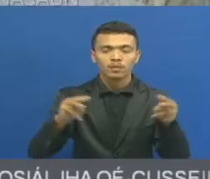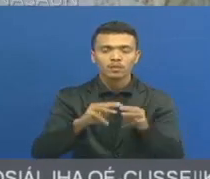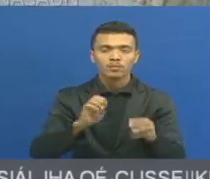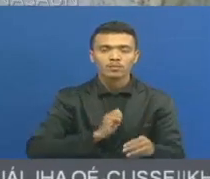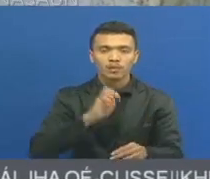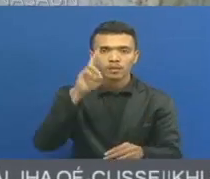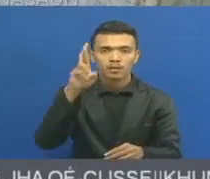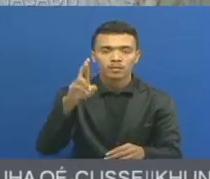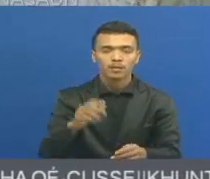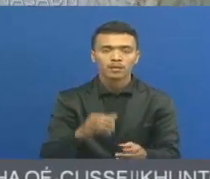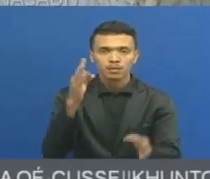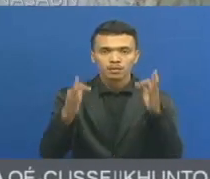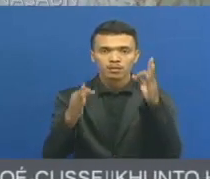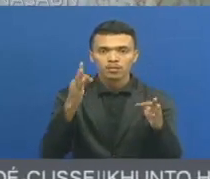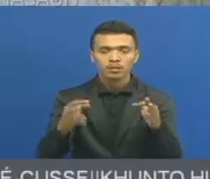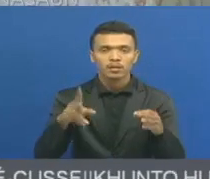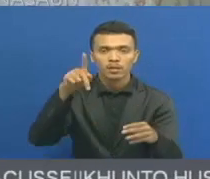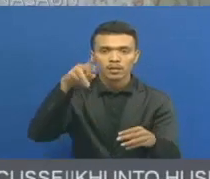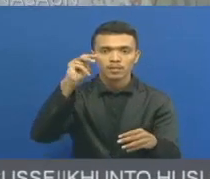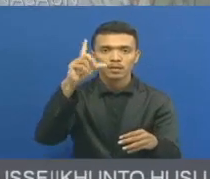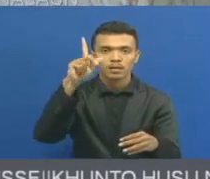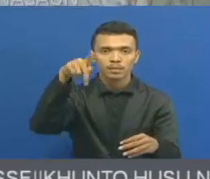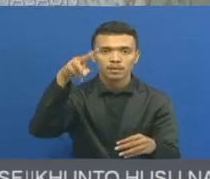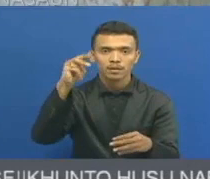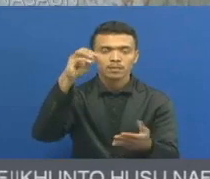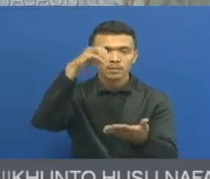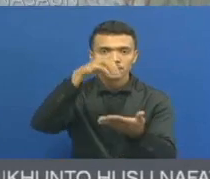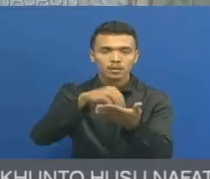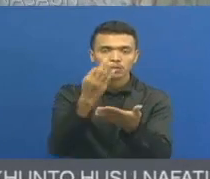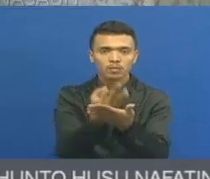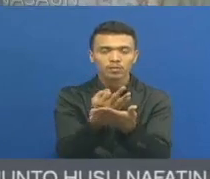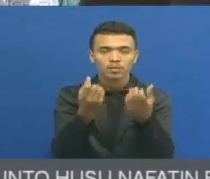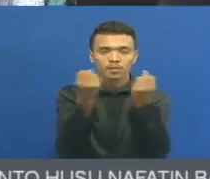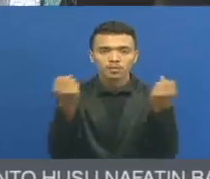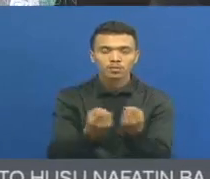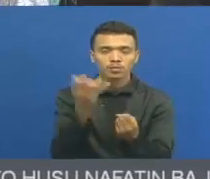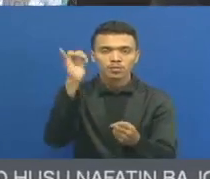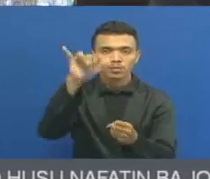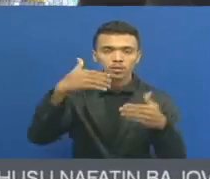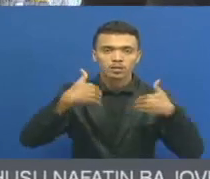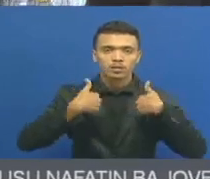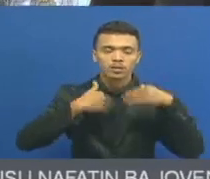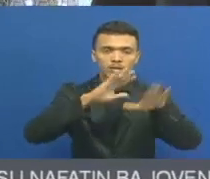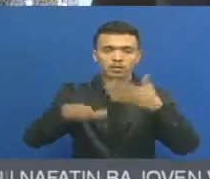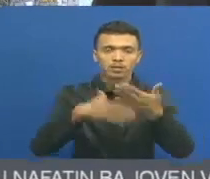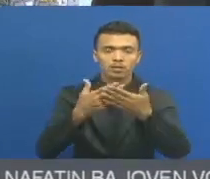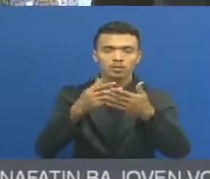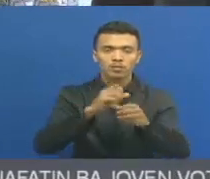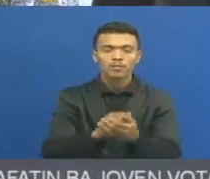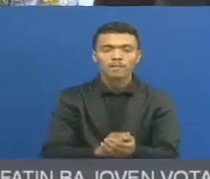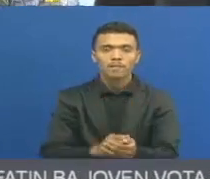Ermera. Além de né, MLPM se prevê orçamento para Suco Sira e território Larantoma,